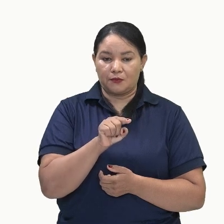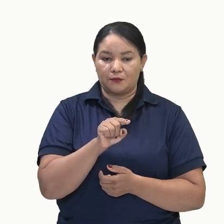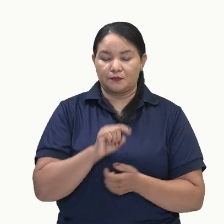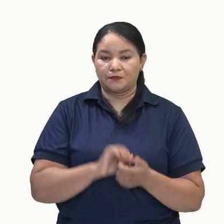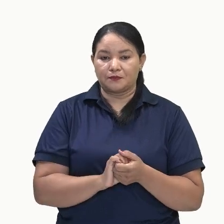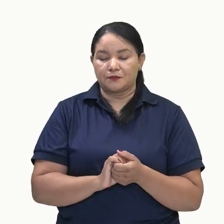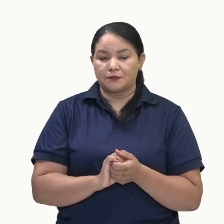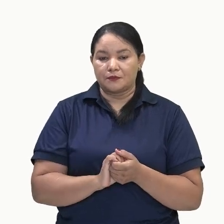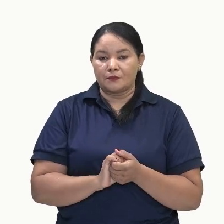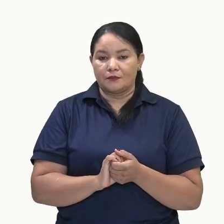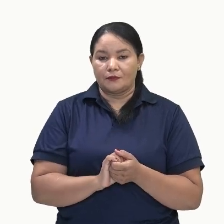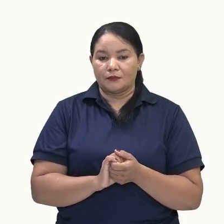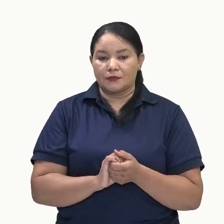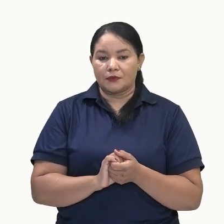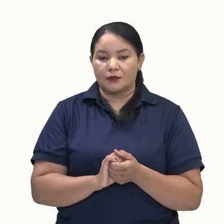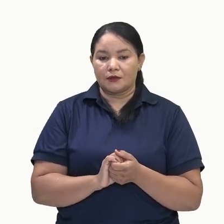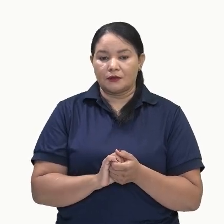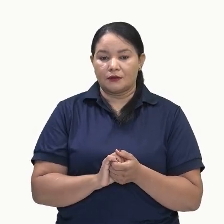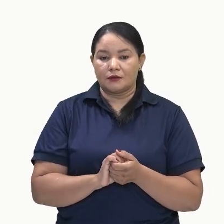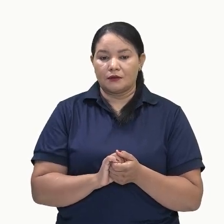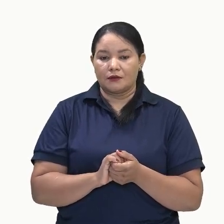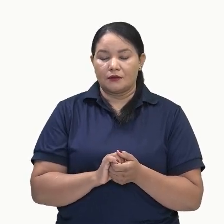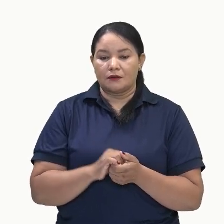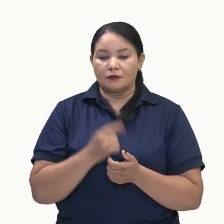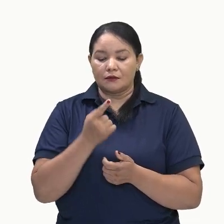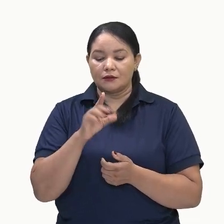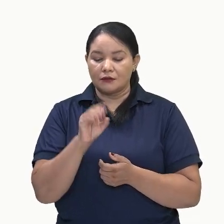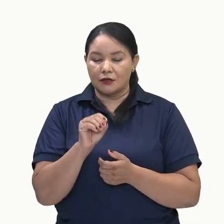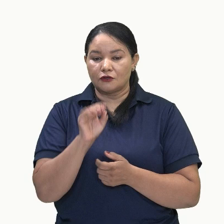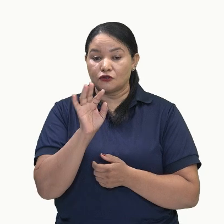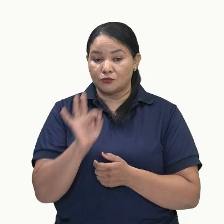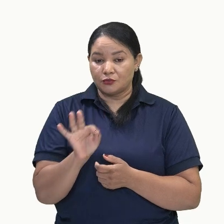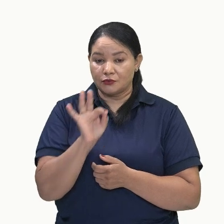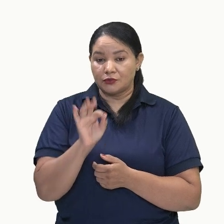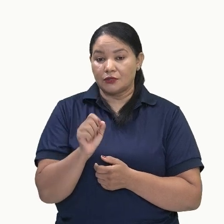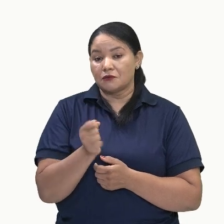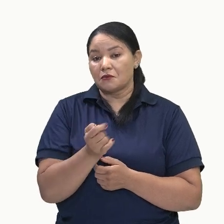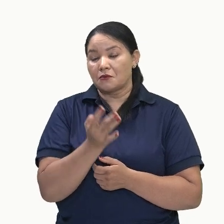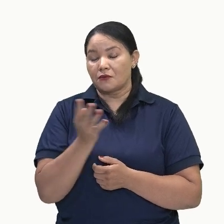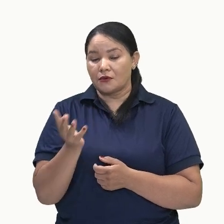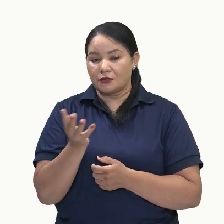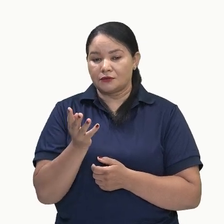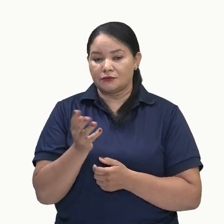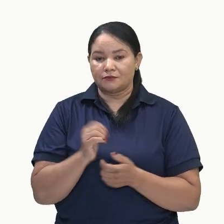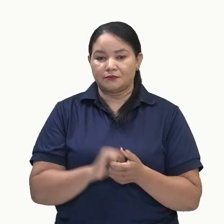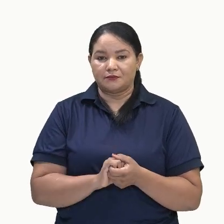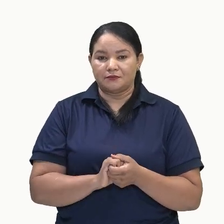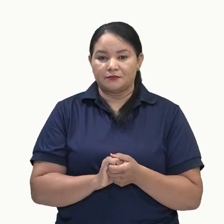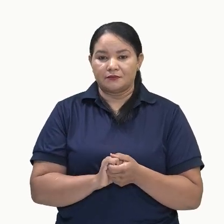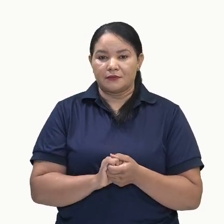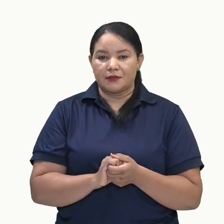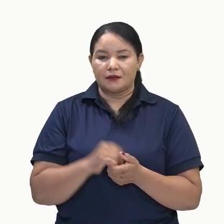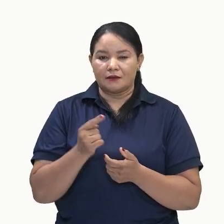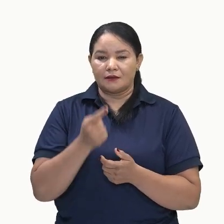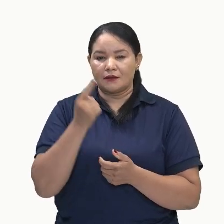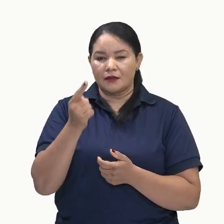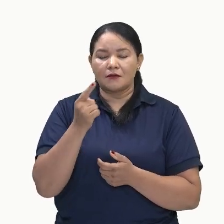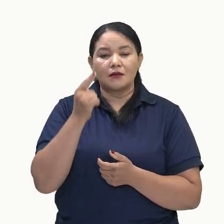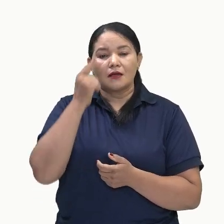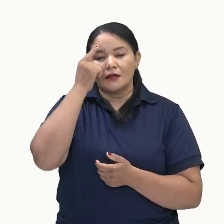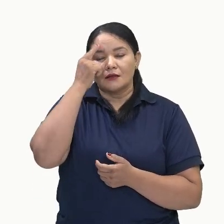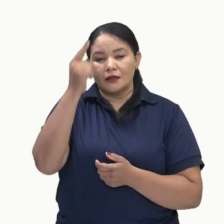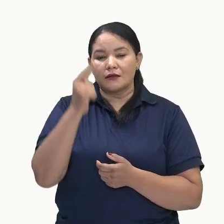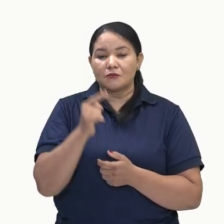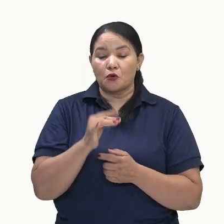mil. E 10%, meus alunos, 10% é o todo dividido em 10 partes. A gente viu isso bem no